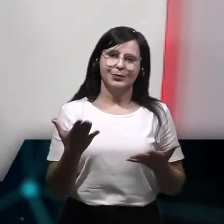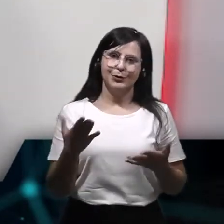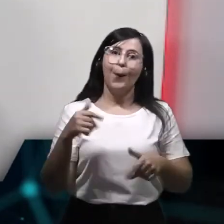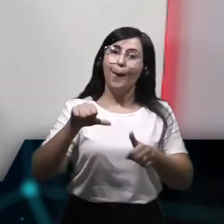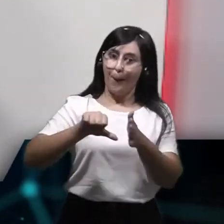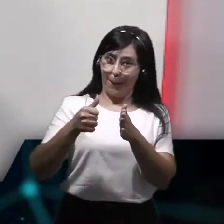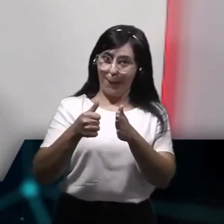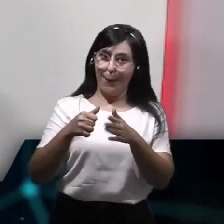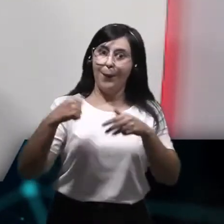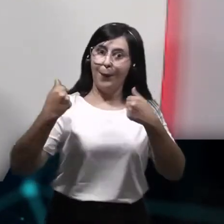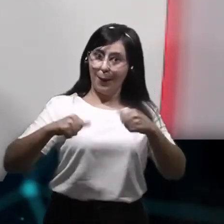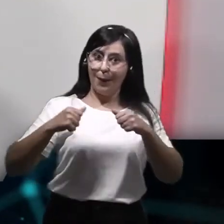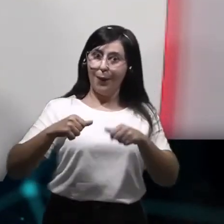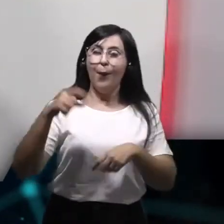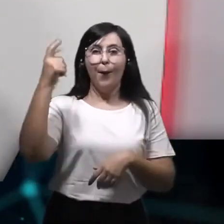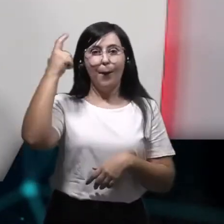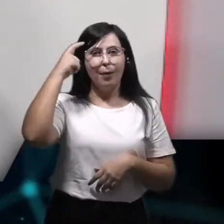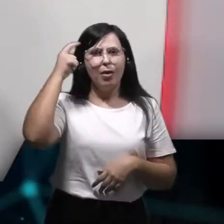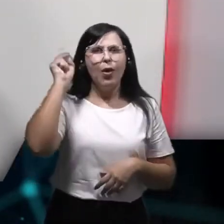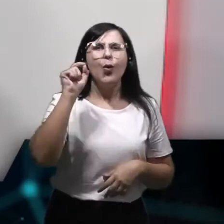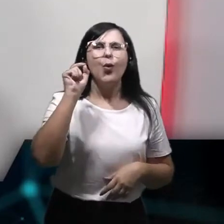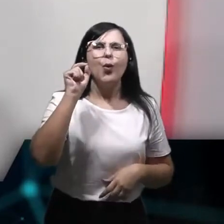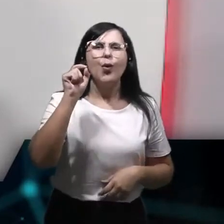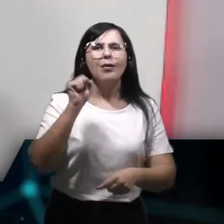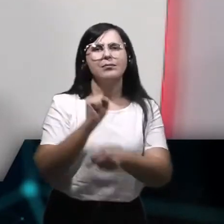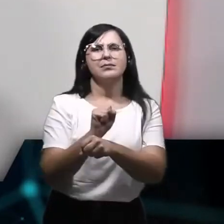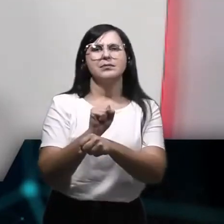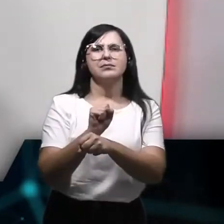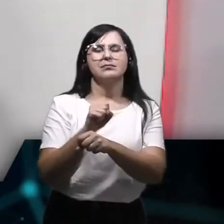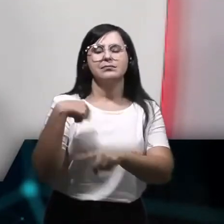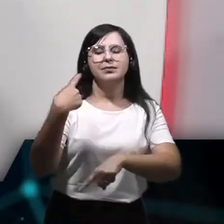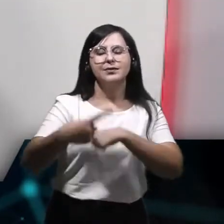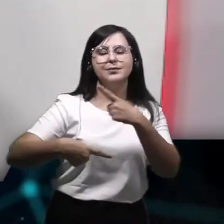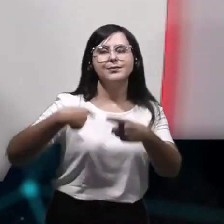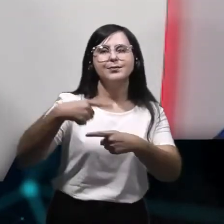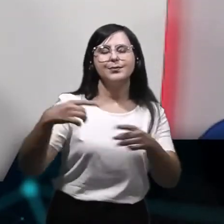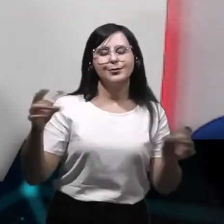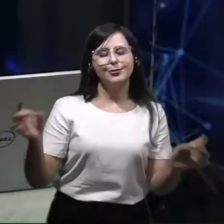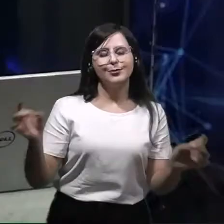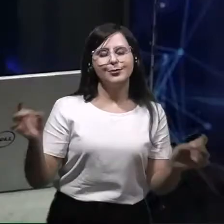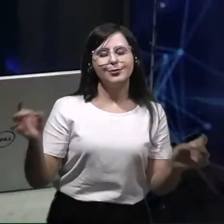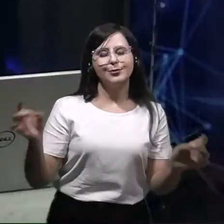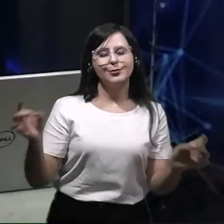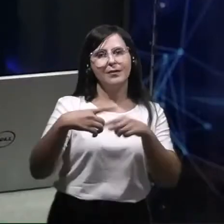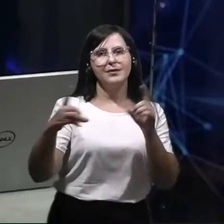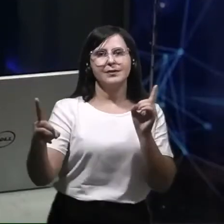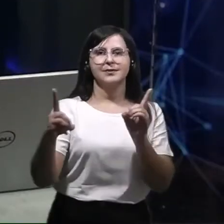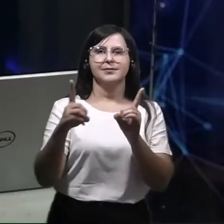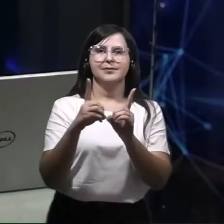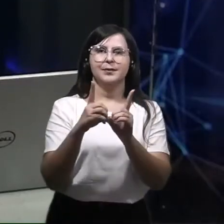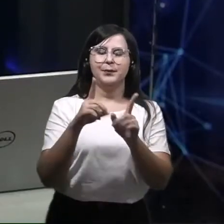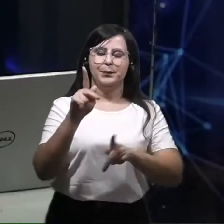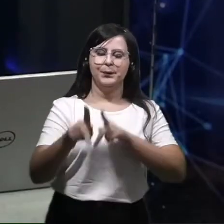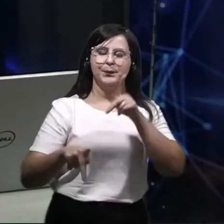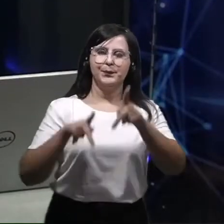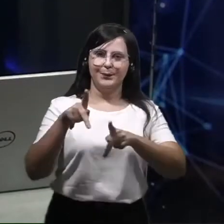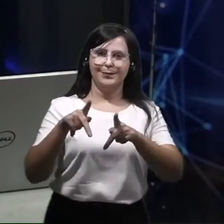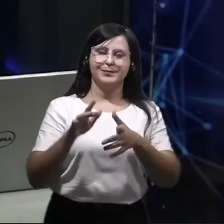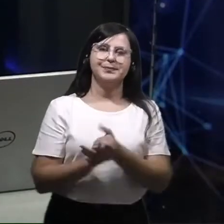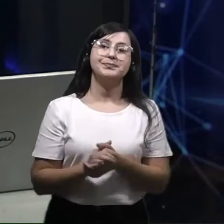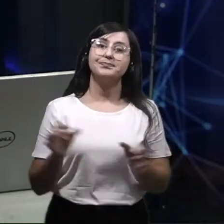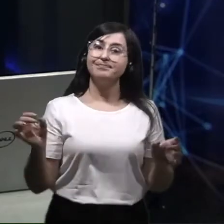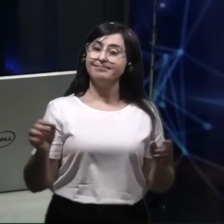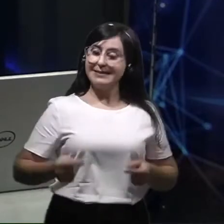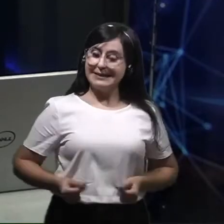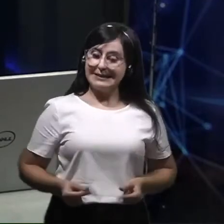um levantamento de todas as obras paradas para, assim, né, atender melhor. Tempo encerrado para o